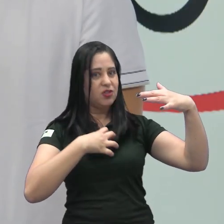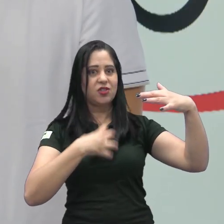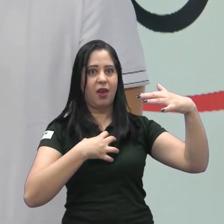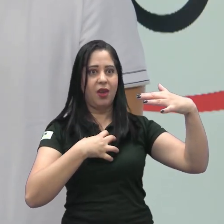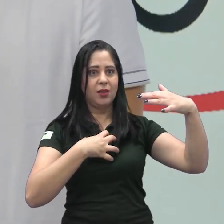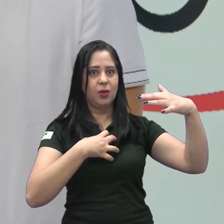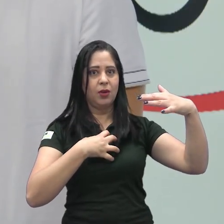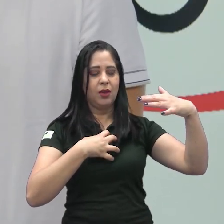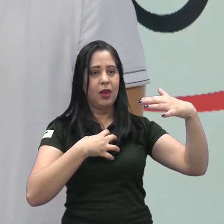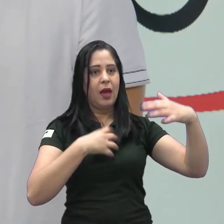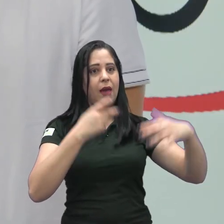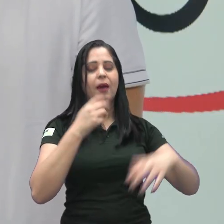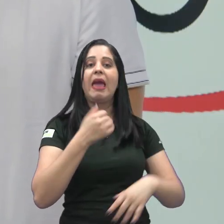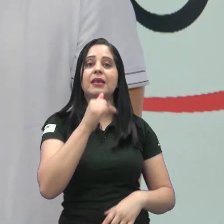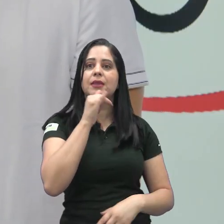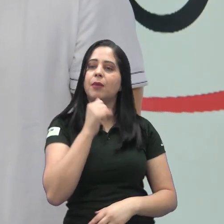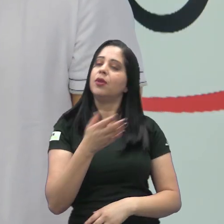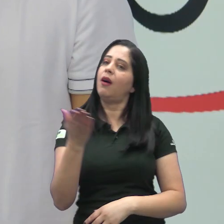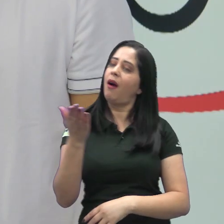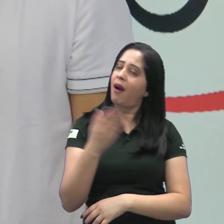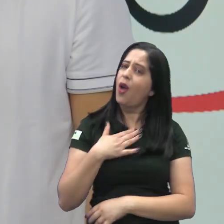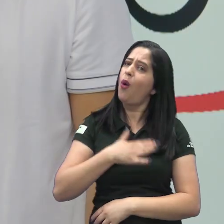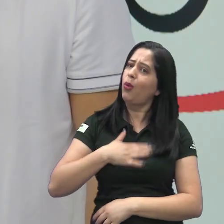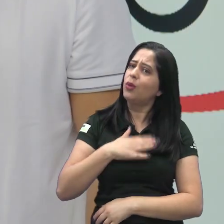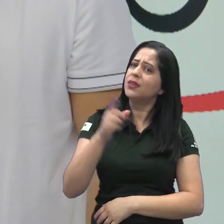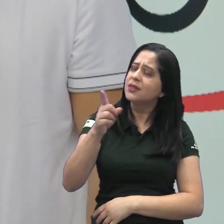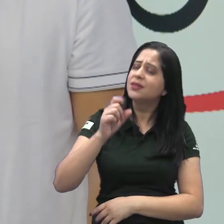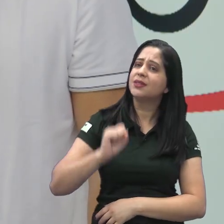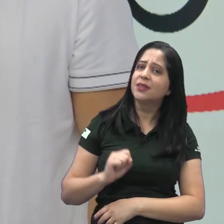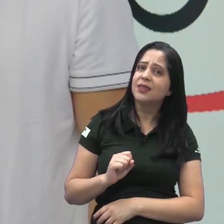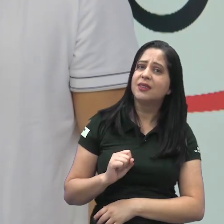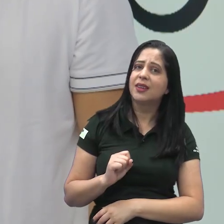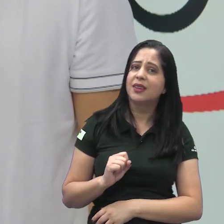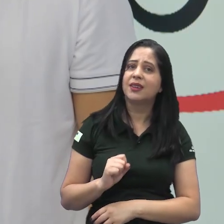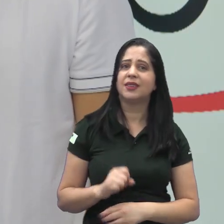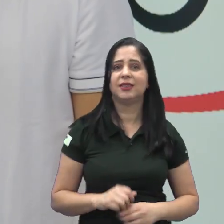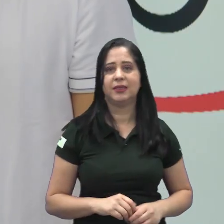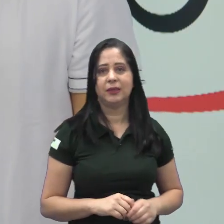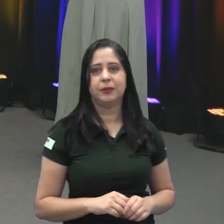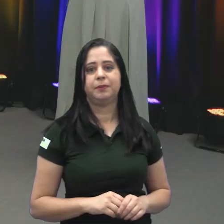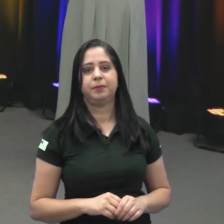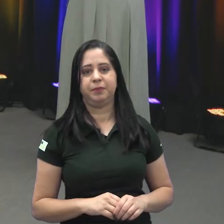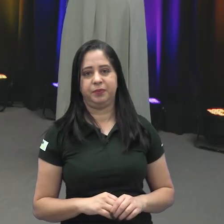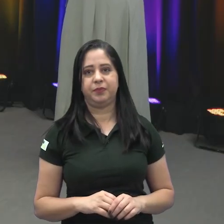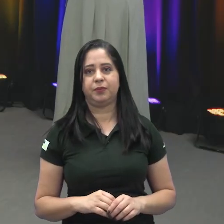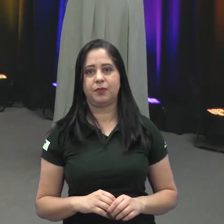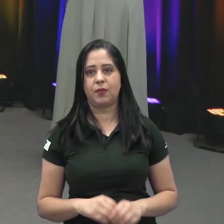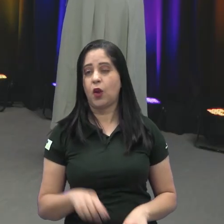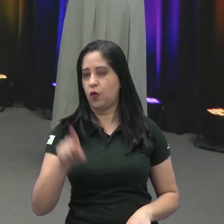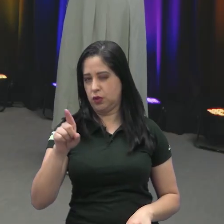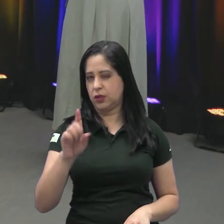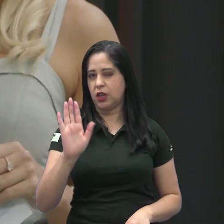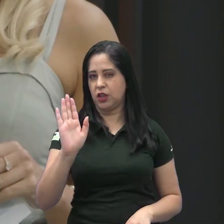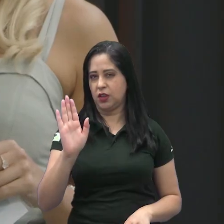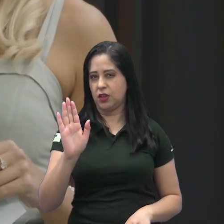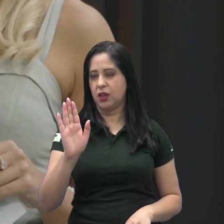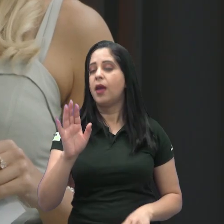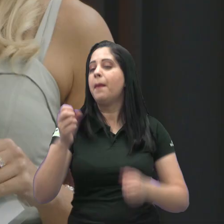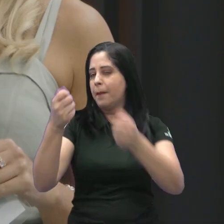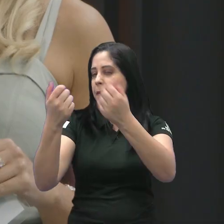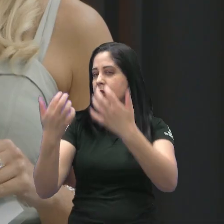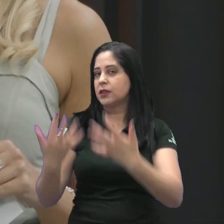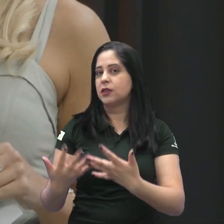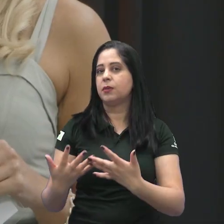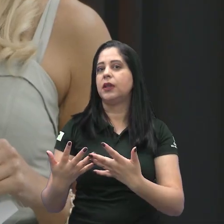que a gente estar assistindo alguém e falar, nossa, que gostoso. E tá alguém que é do jeitinho que eu gosto de ver. Aproveitar que você tá já com o microfone aí, ó. Fala